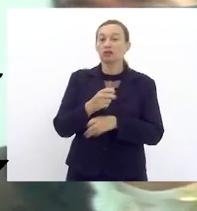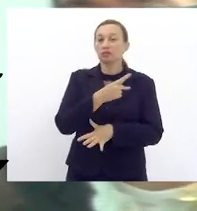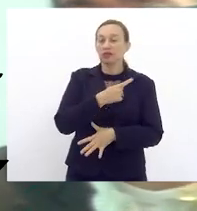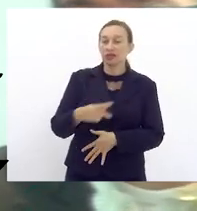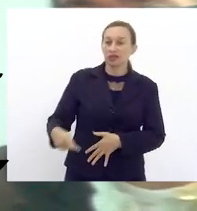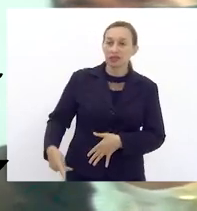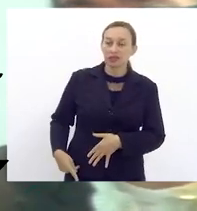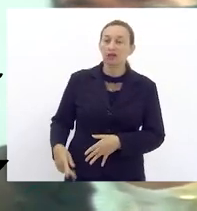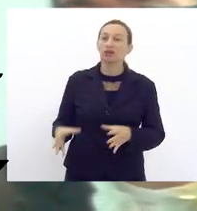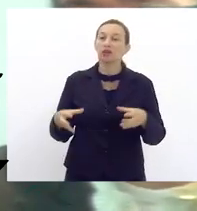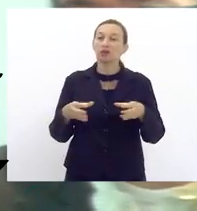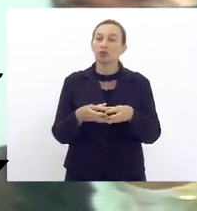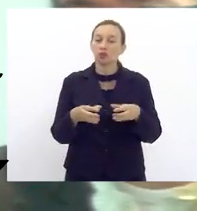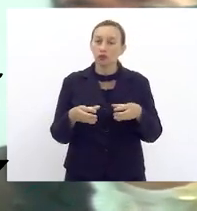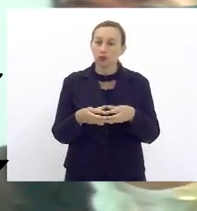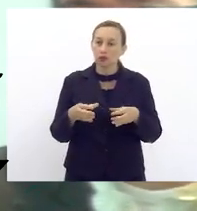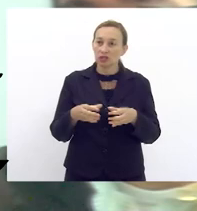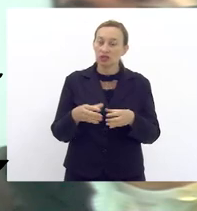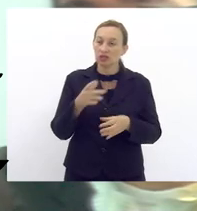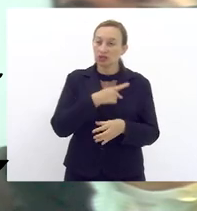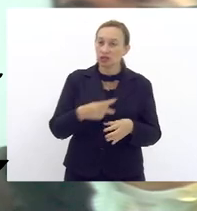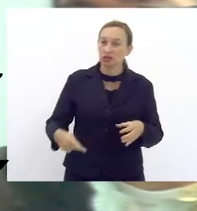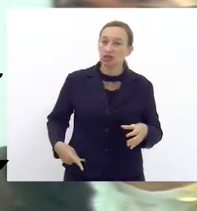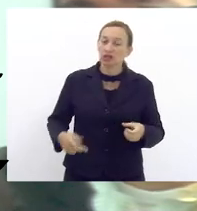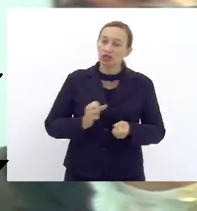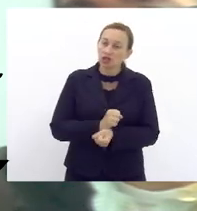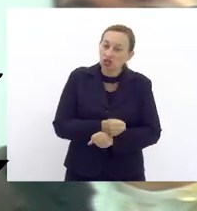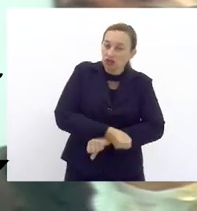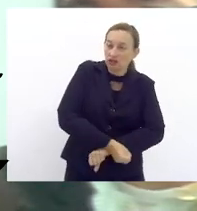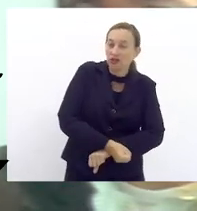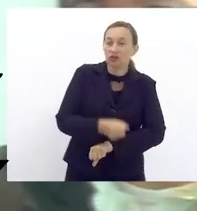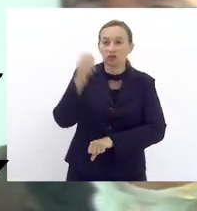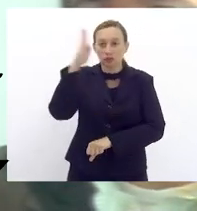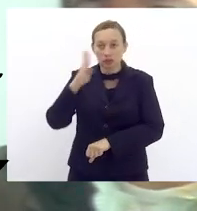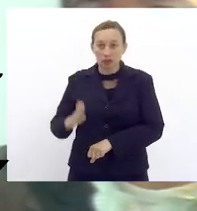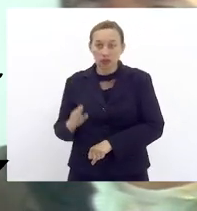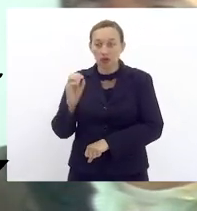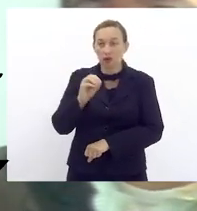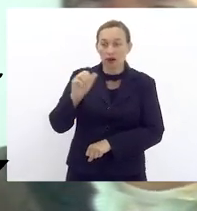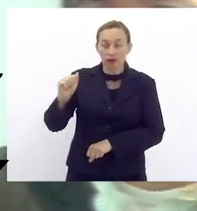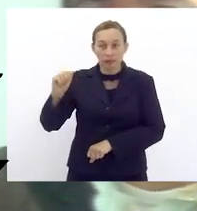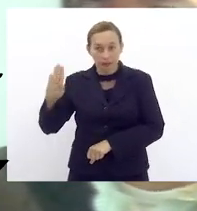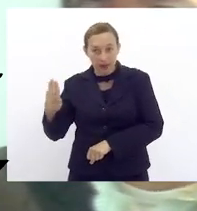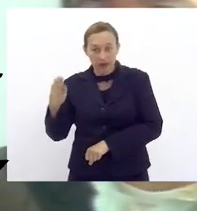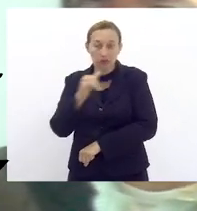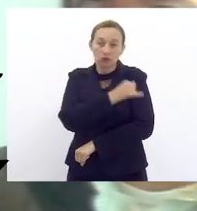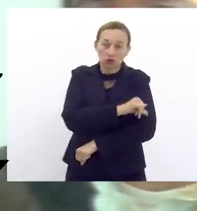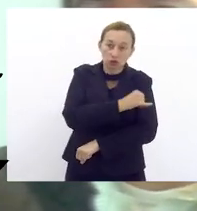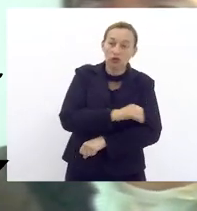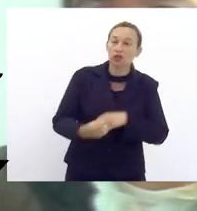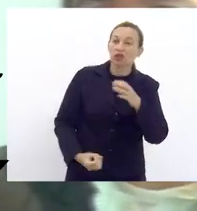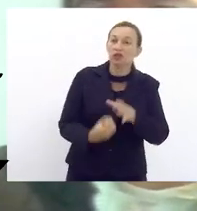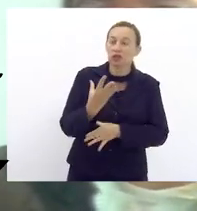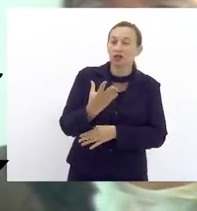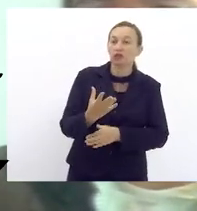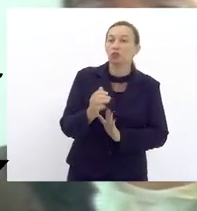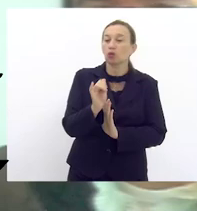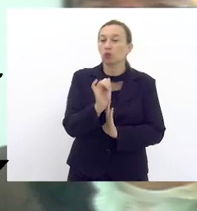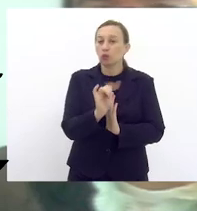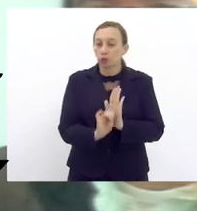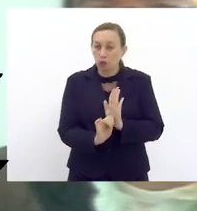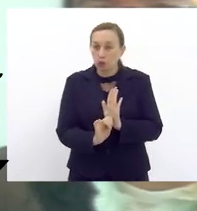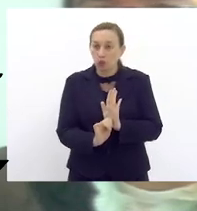da Comissão da Verdade da escravidão negra do Brasil da OAB do Estado do Rio de Janeiro onde nós construímos um relatório